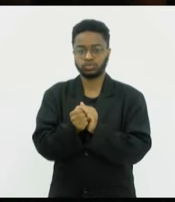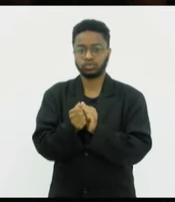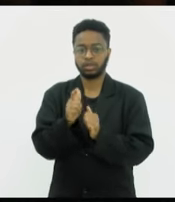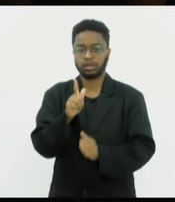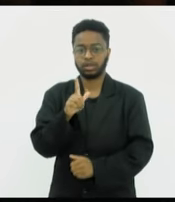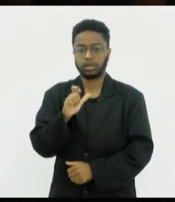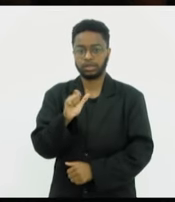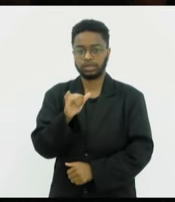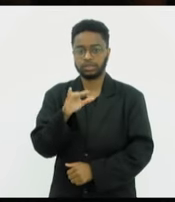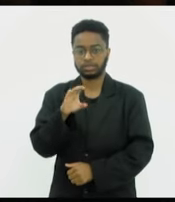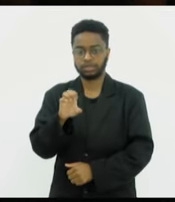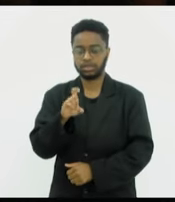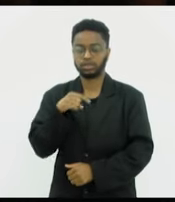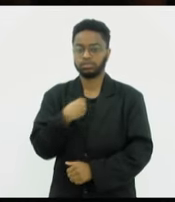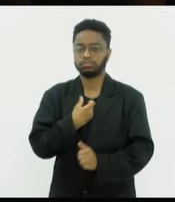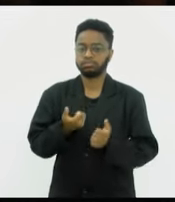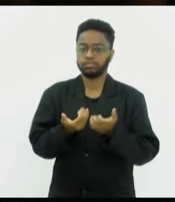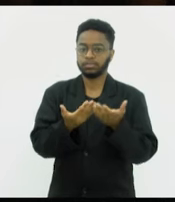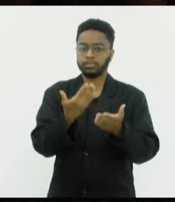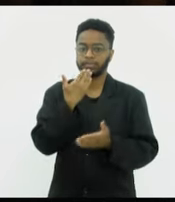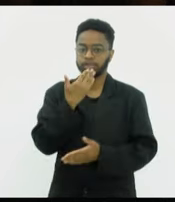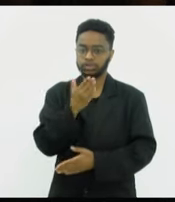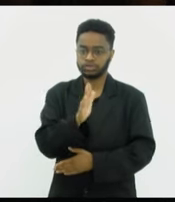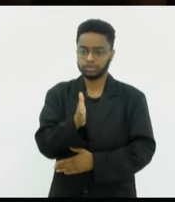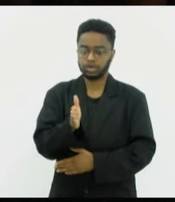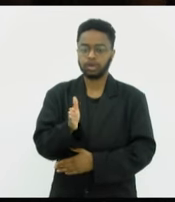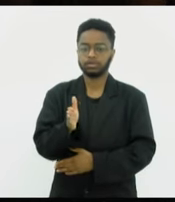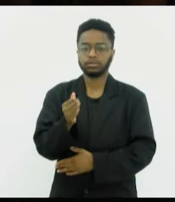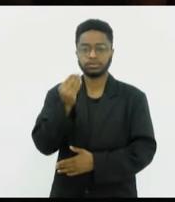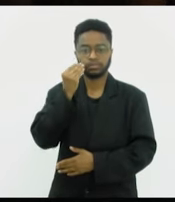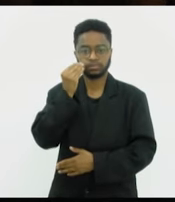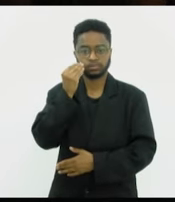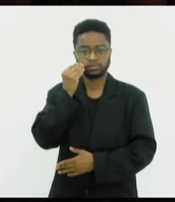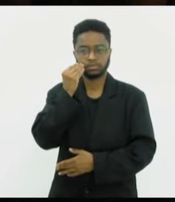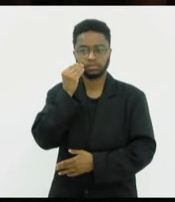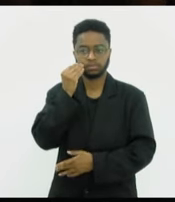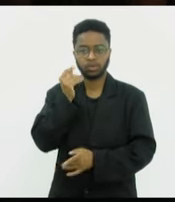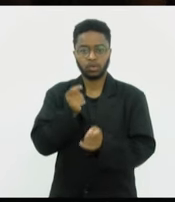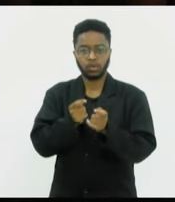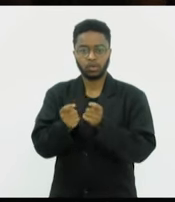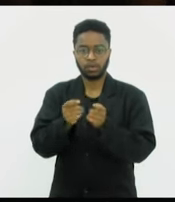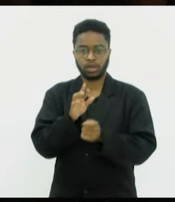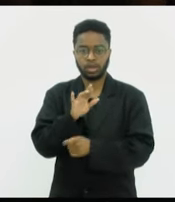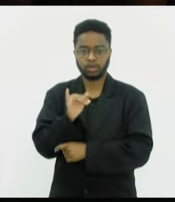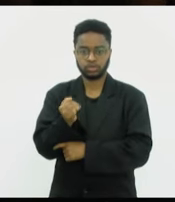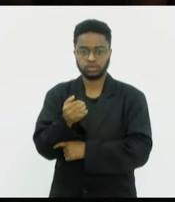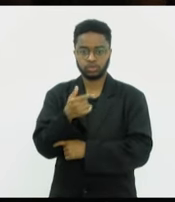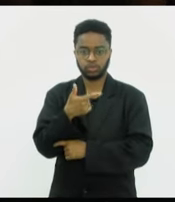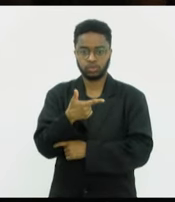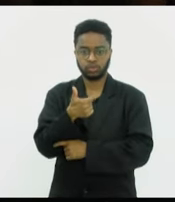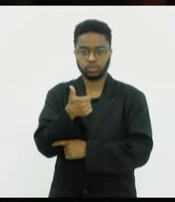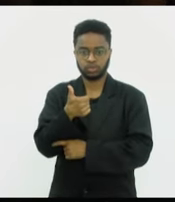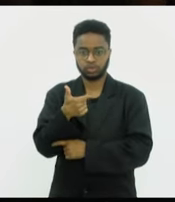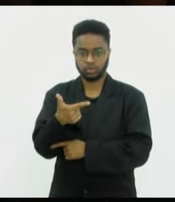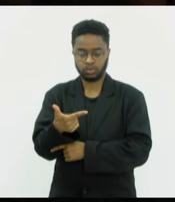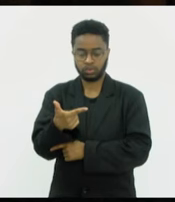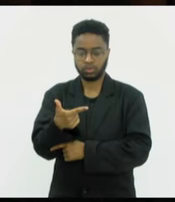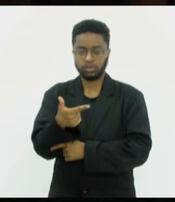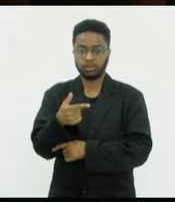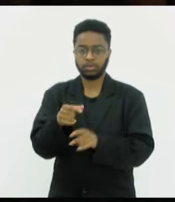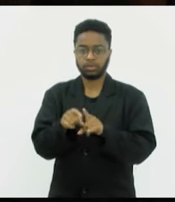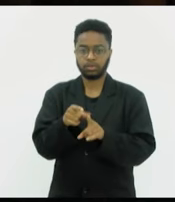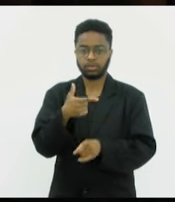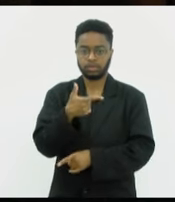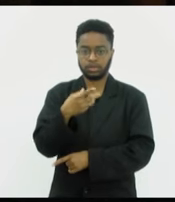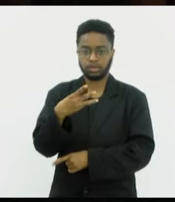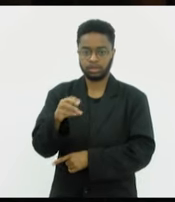apresentando já alguns requerimentos para que sejam feitas contenções nas RJs 202, na 230,